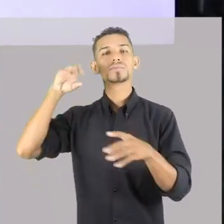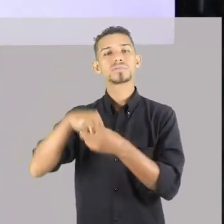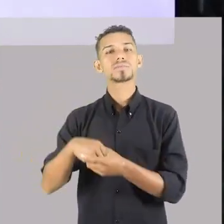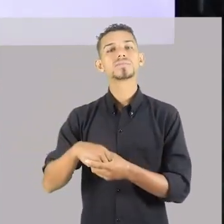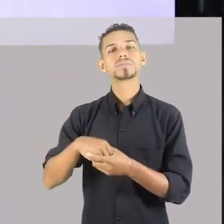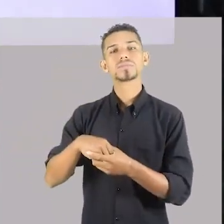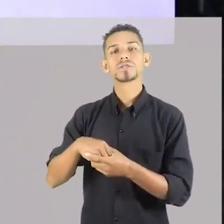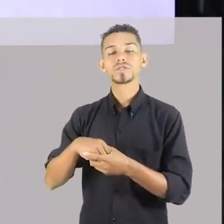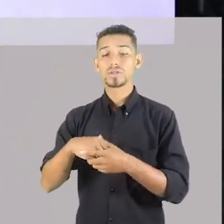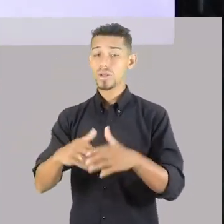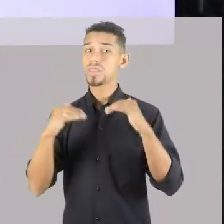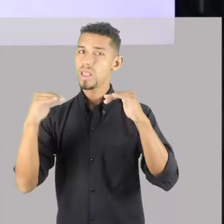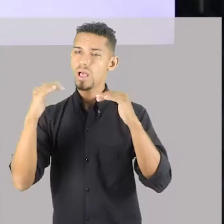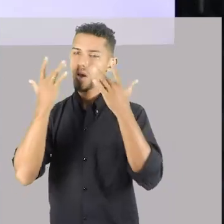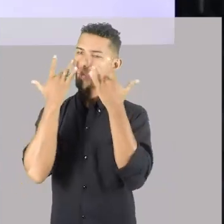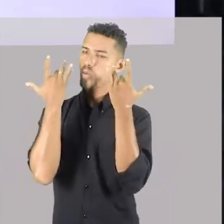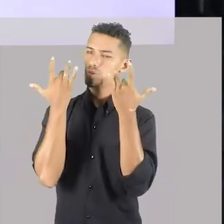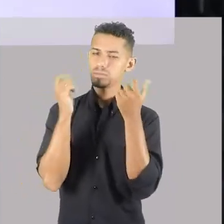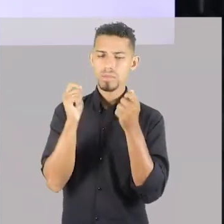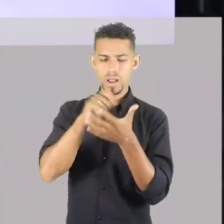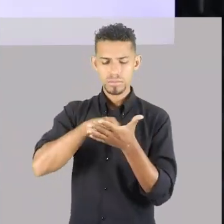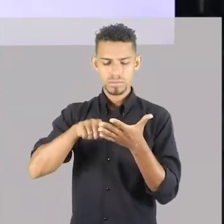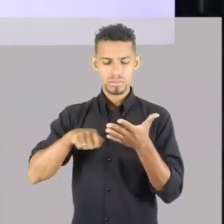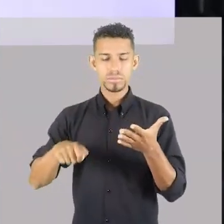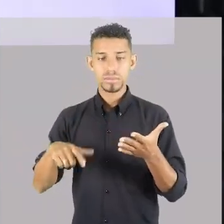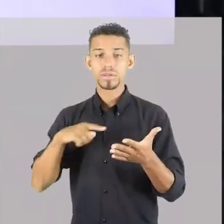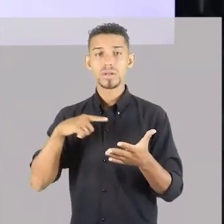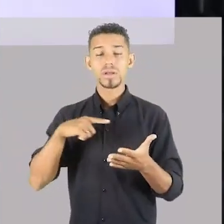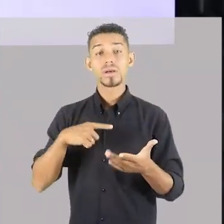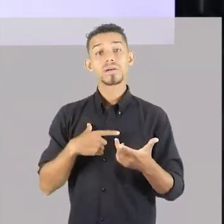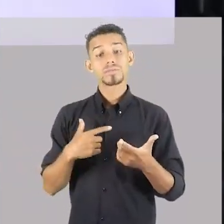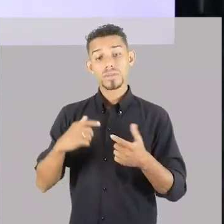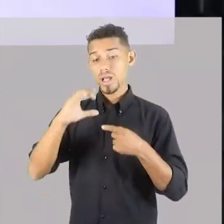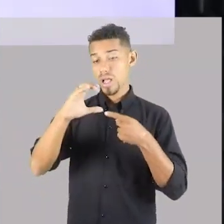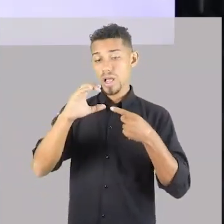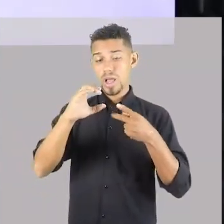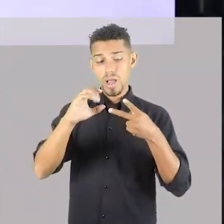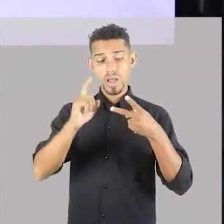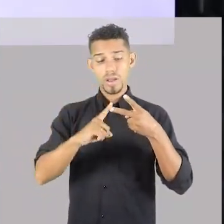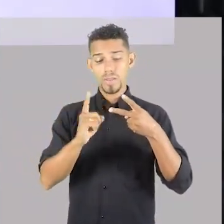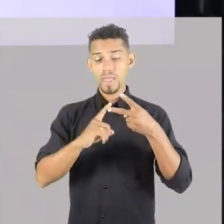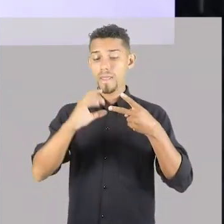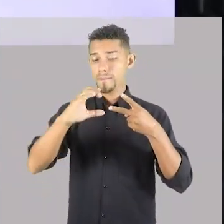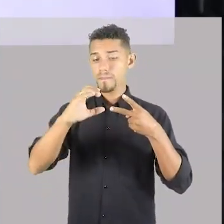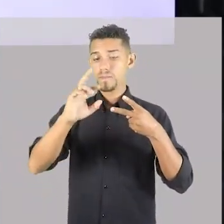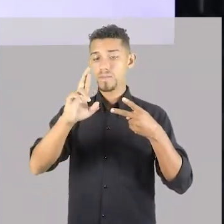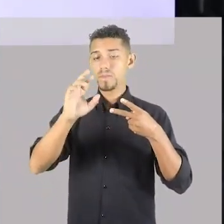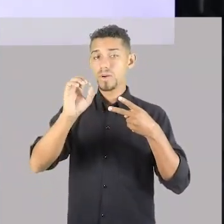ali o toque artístico de quem escreveu, tá? A crônica também